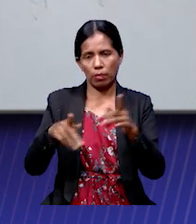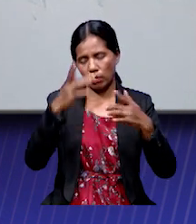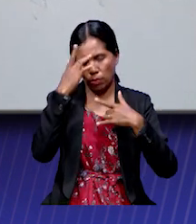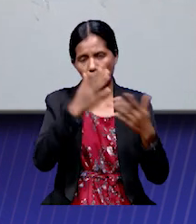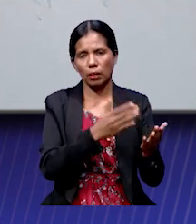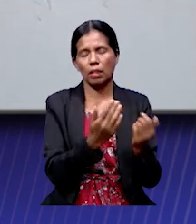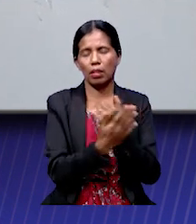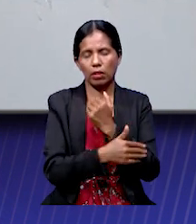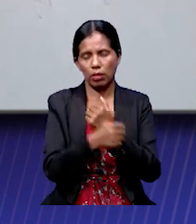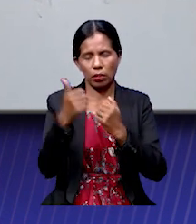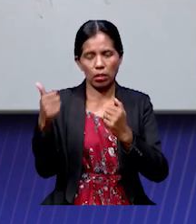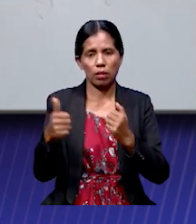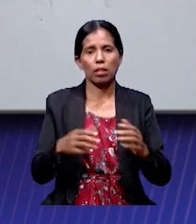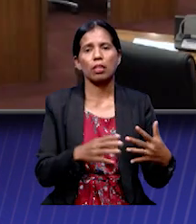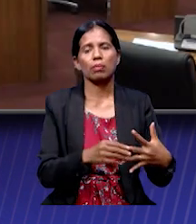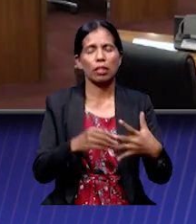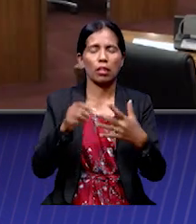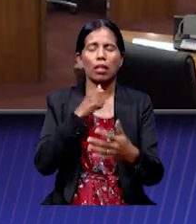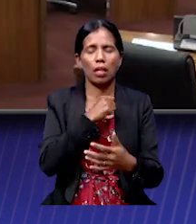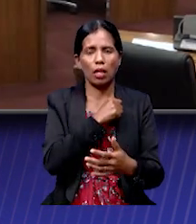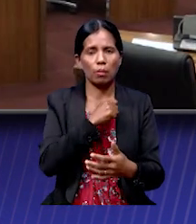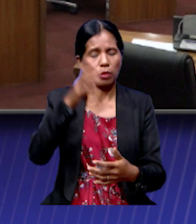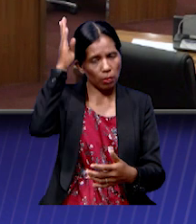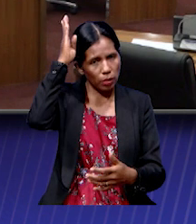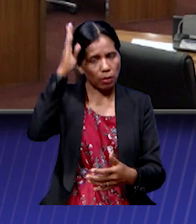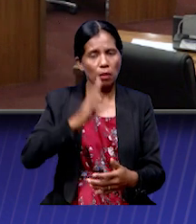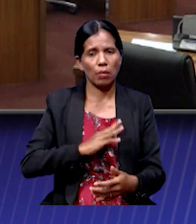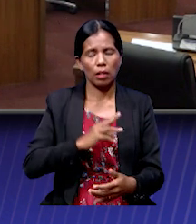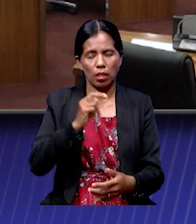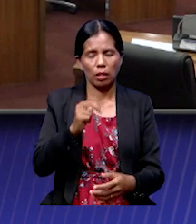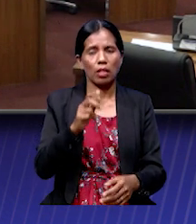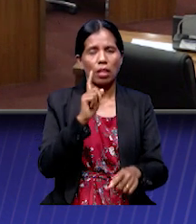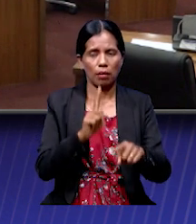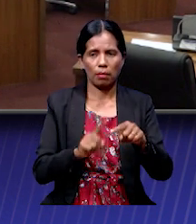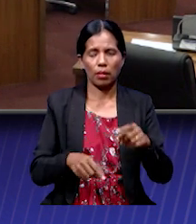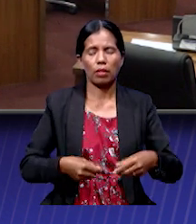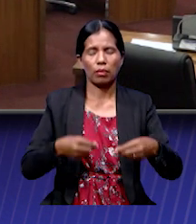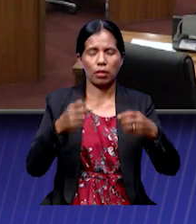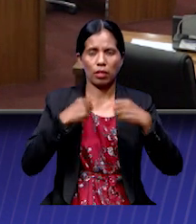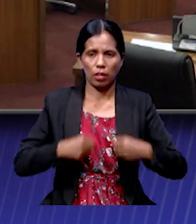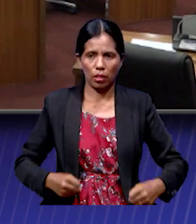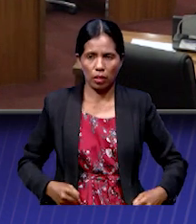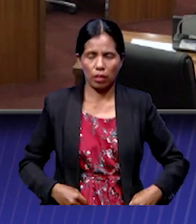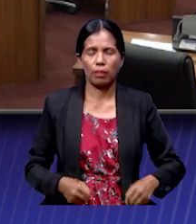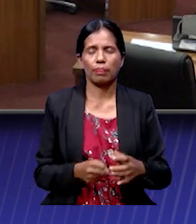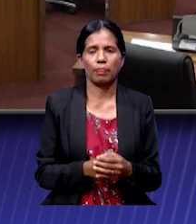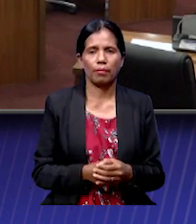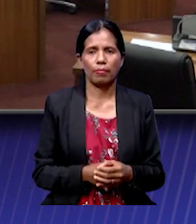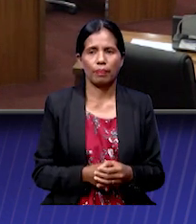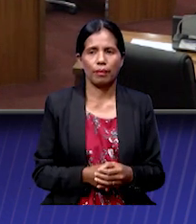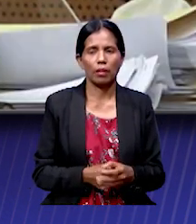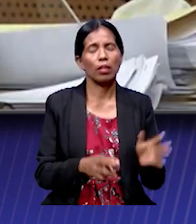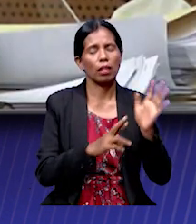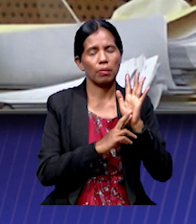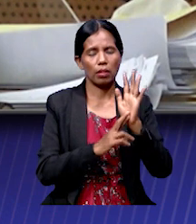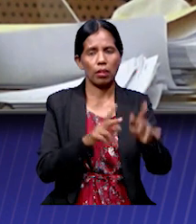Liu Bispo Diocese Mariana Dom Norberto do Amaral, nunela bele implica ba condição saúde Bispo Nenian.